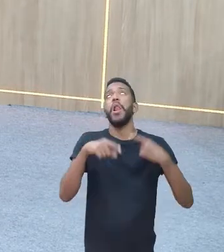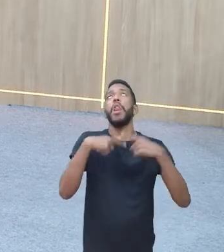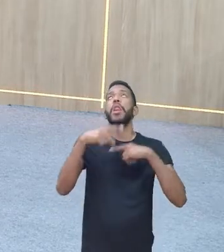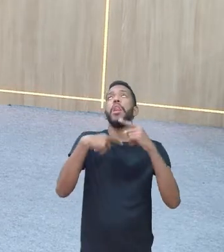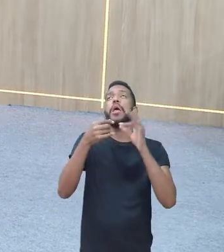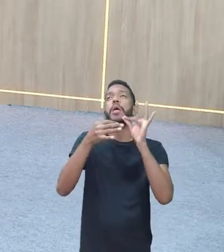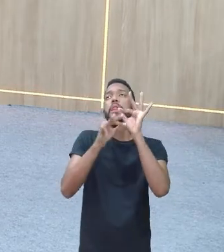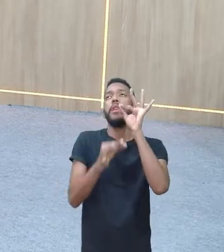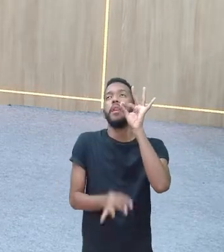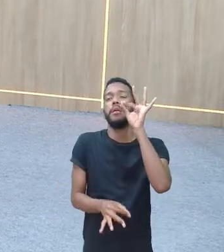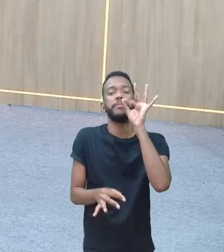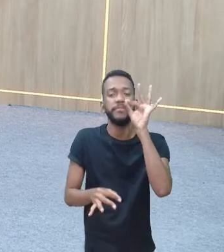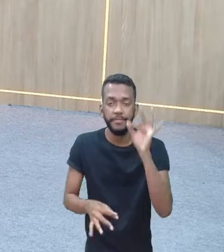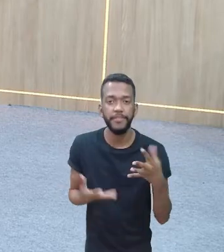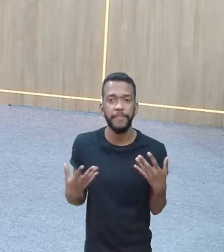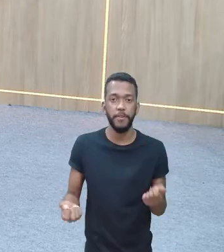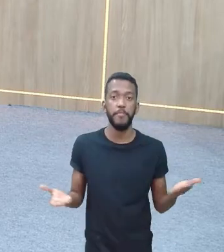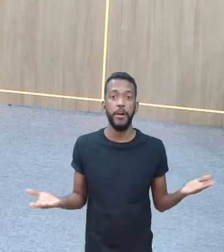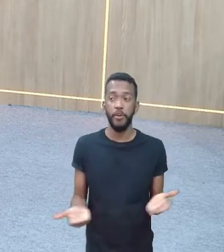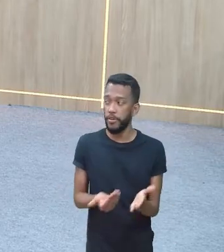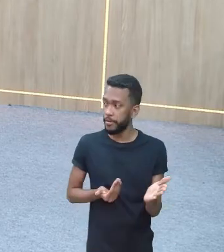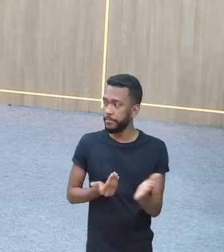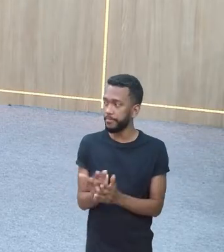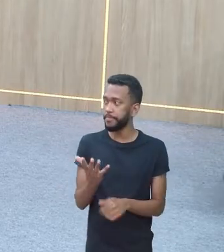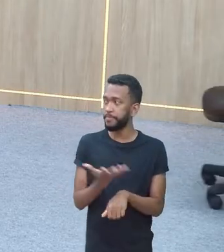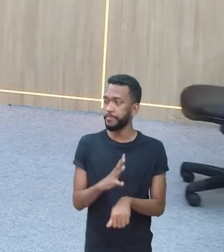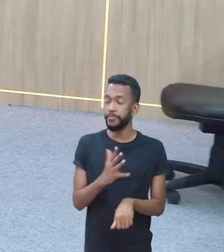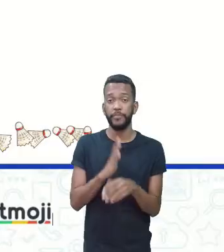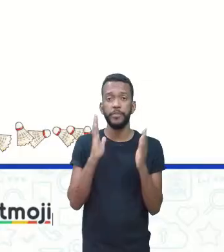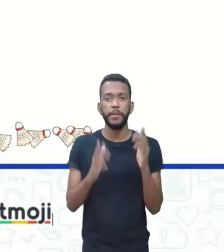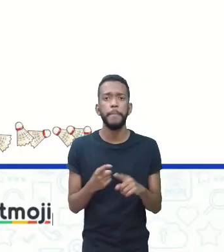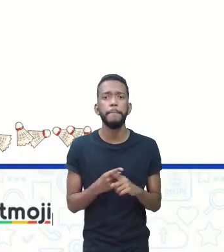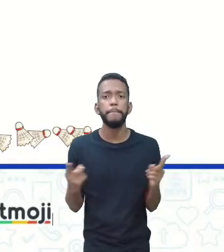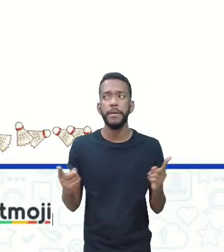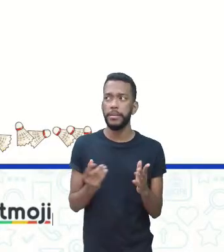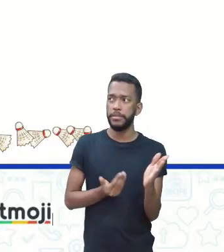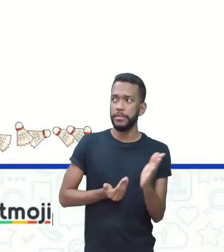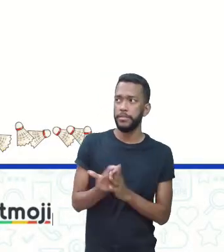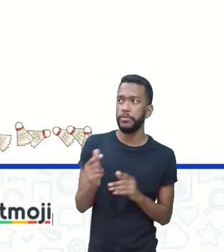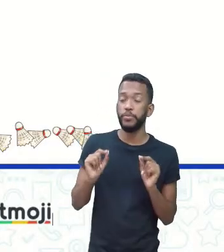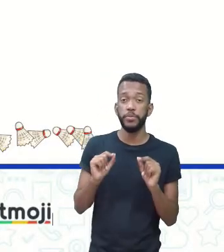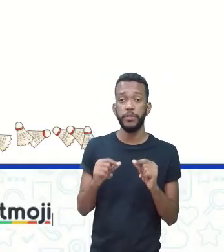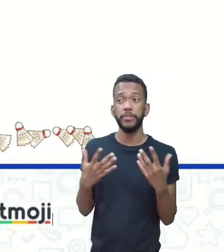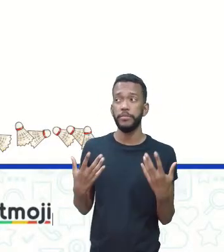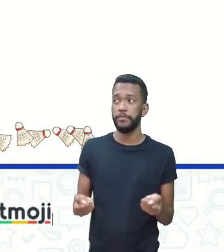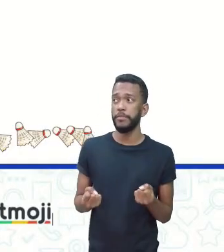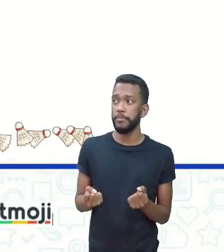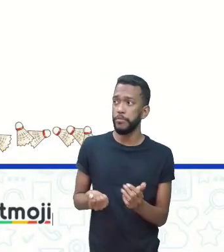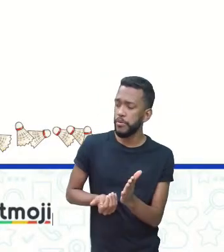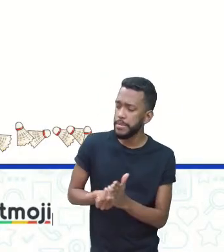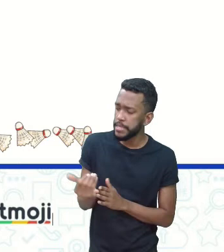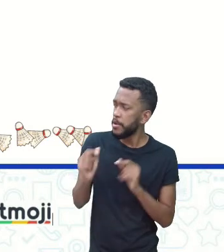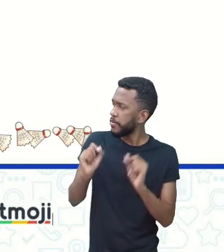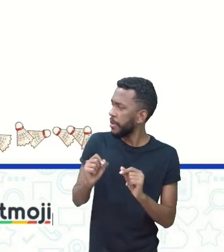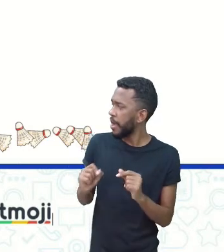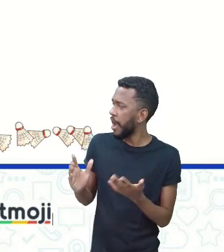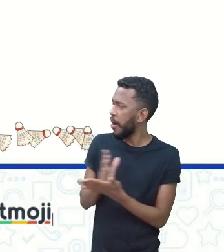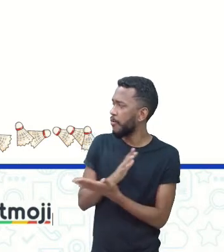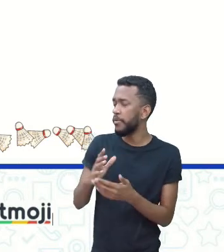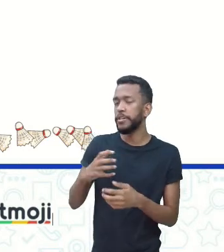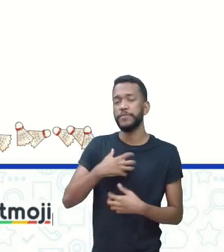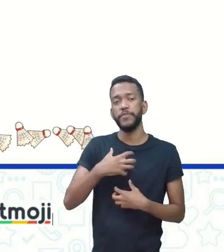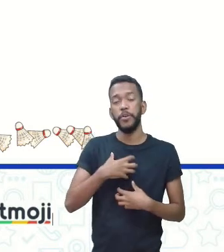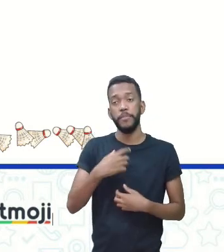delonga, né? Não, Heleno? Vamos fazer uma prática. Mas, início, a gente pode fazer algumas formas. Por